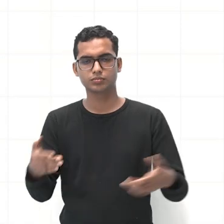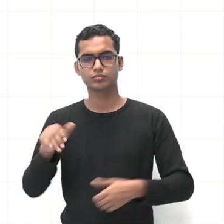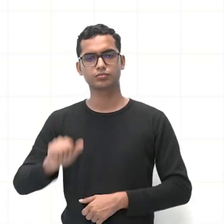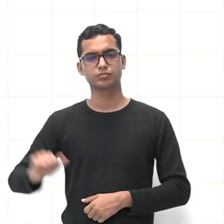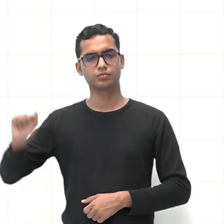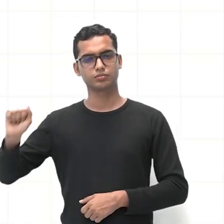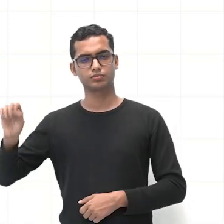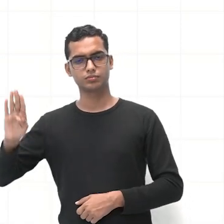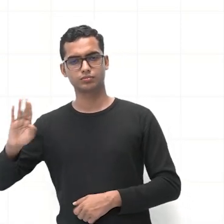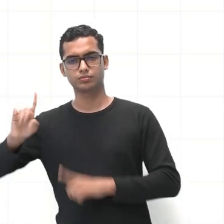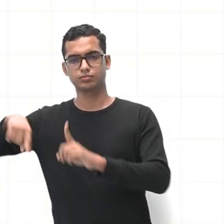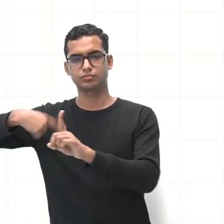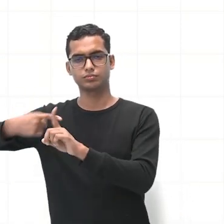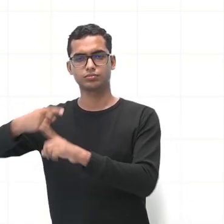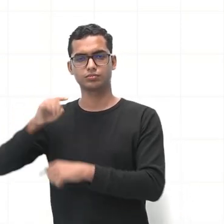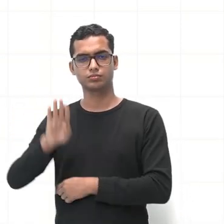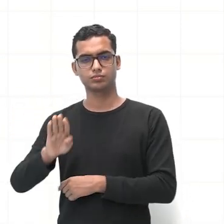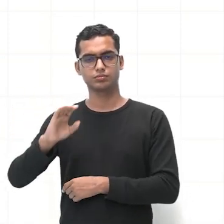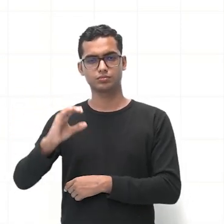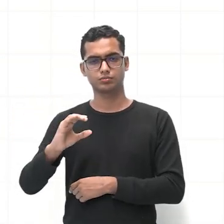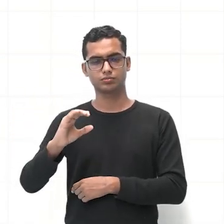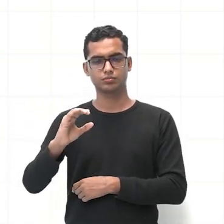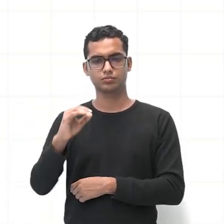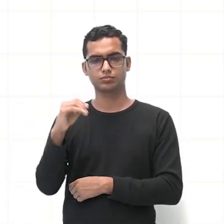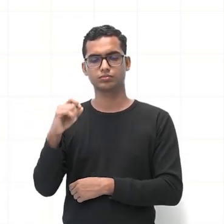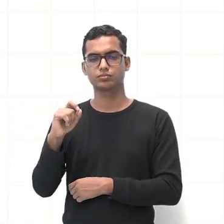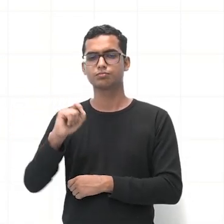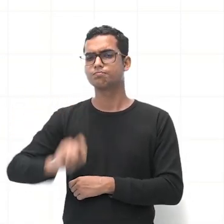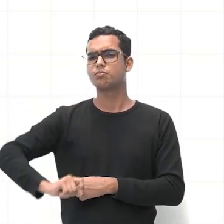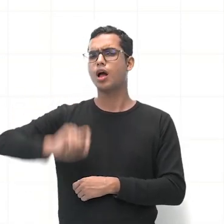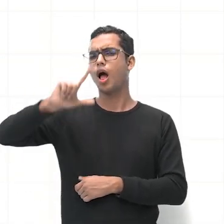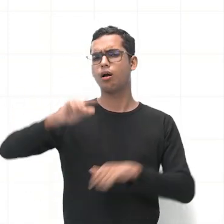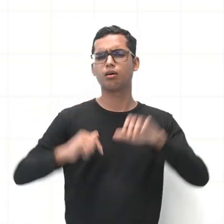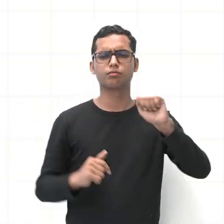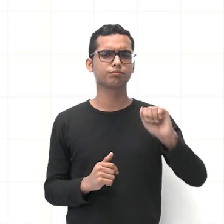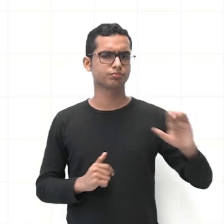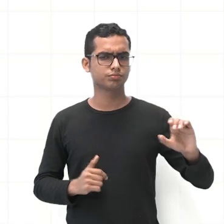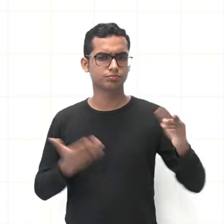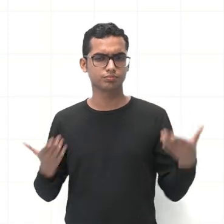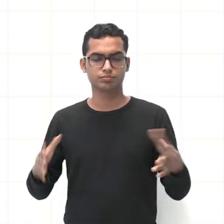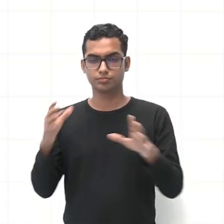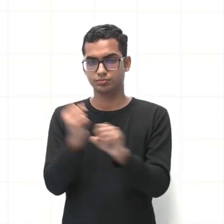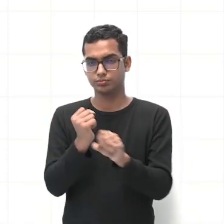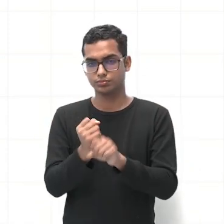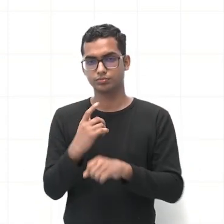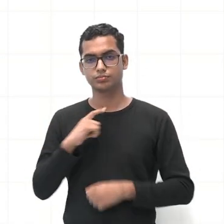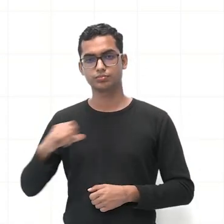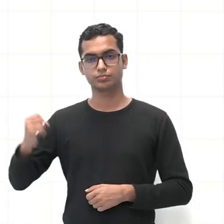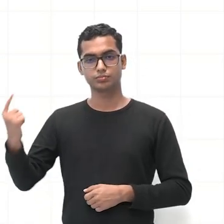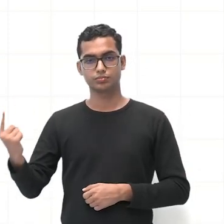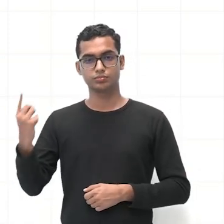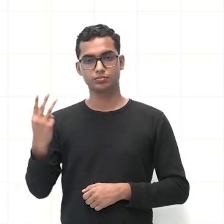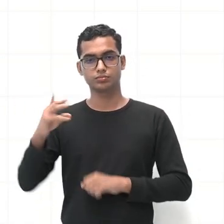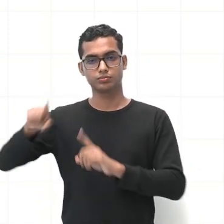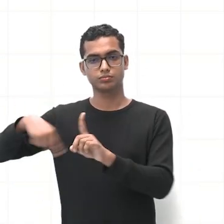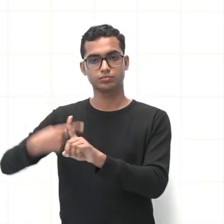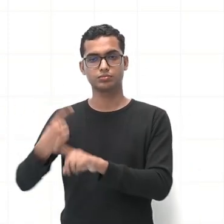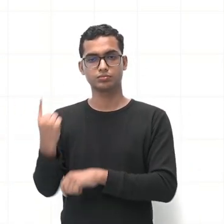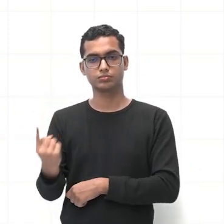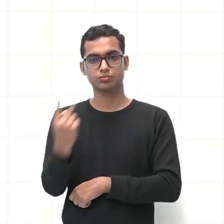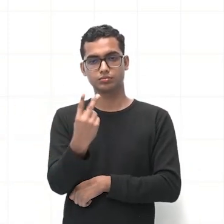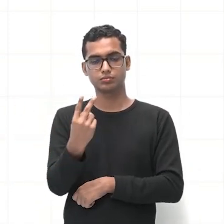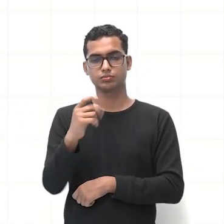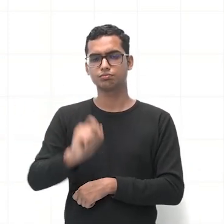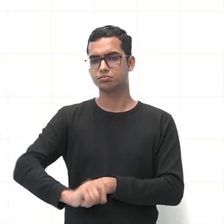BC é maior que AC? Então, quanto é que é AB? 13, BC 12, AC 5. 13 mais